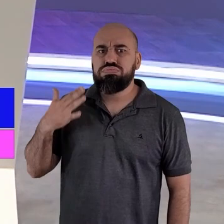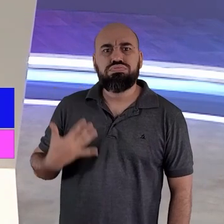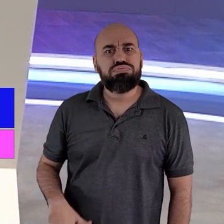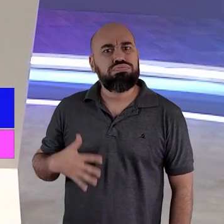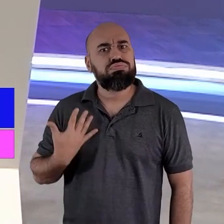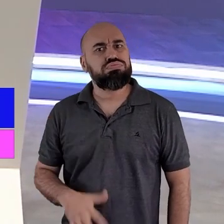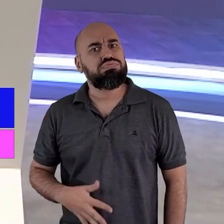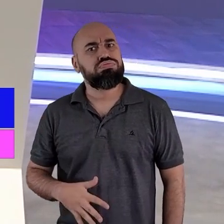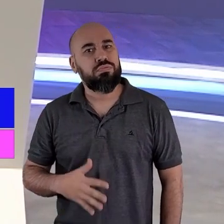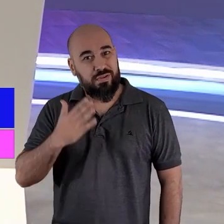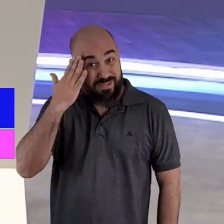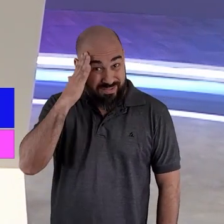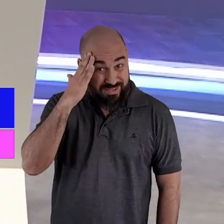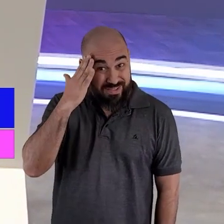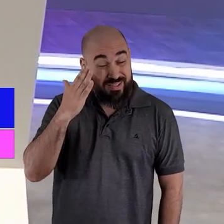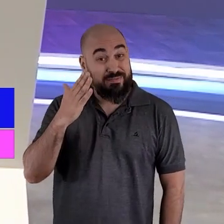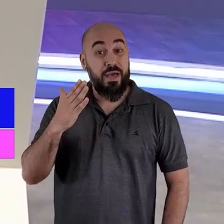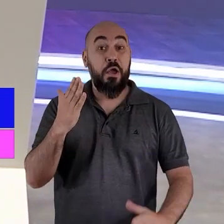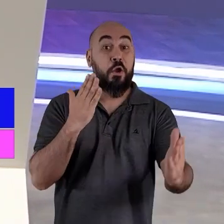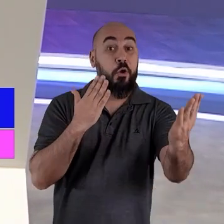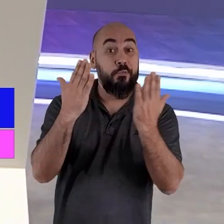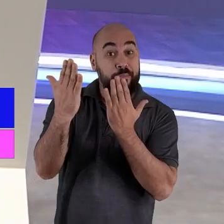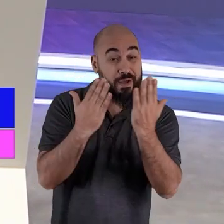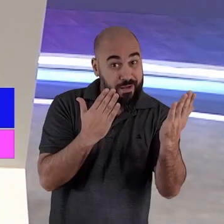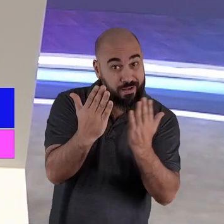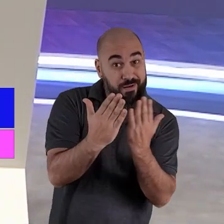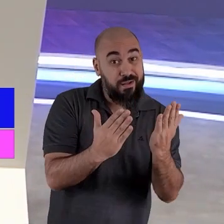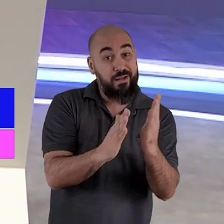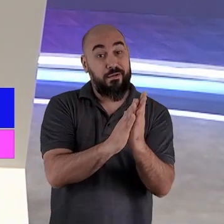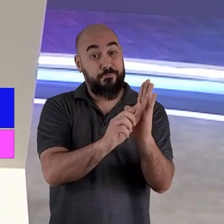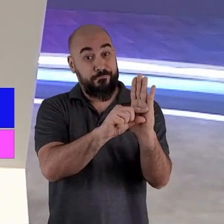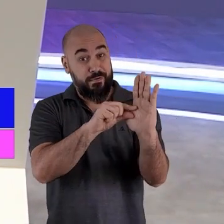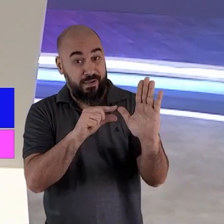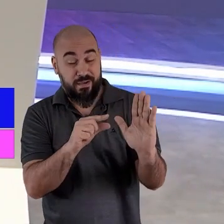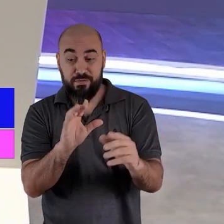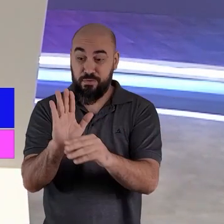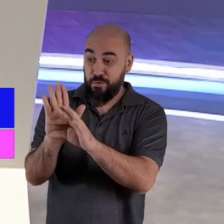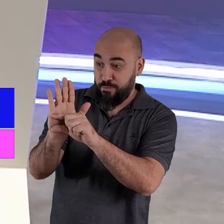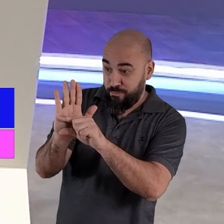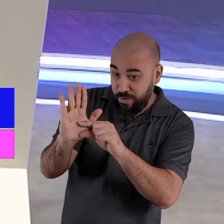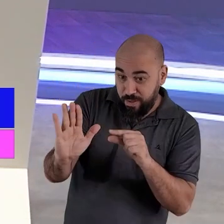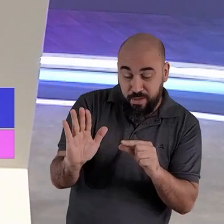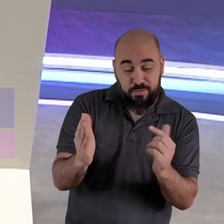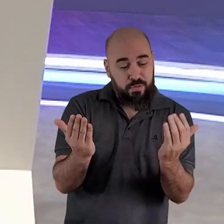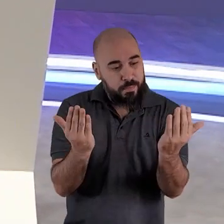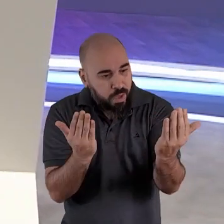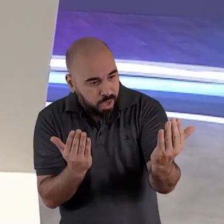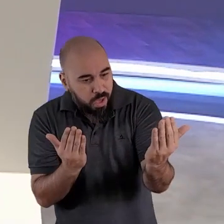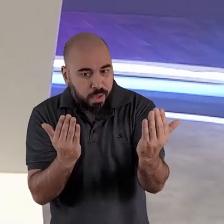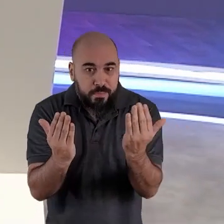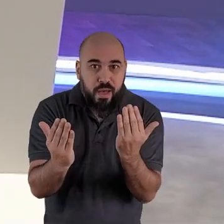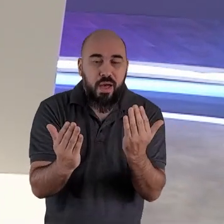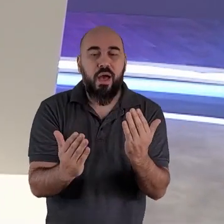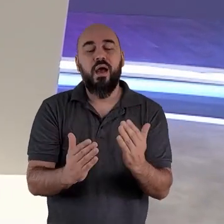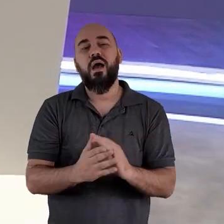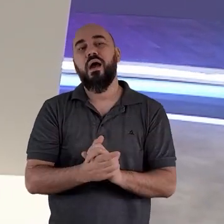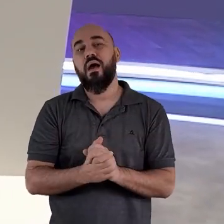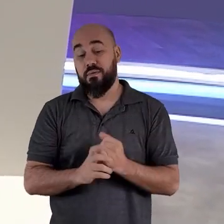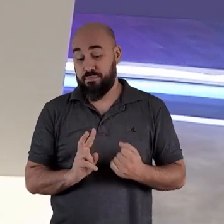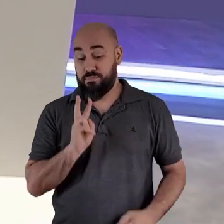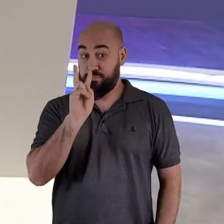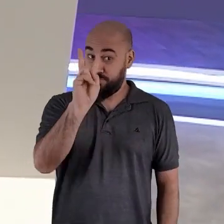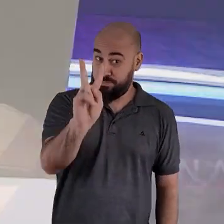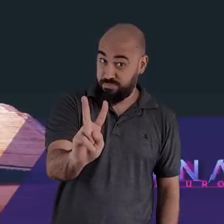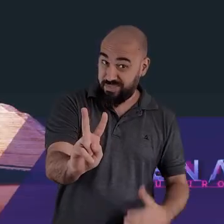formada assim, com essas comparações de versos bíblicos. Então já entendemos que as duas